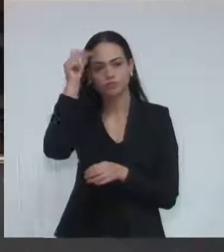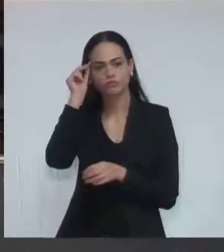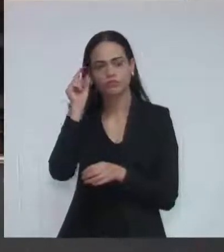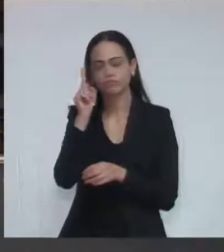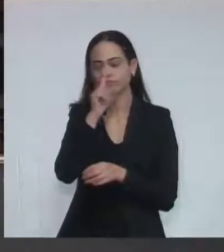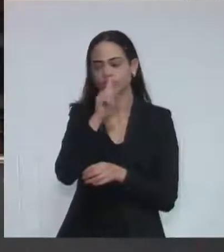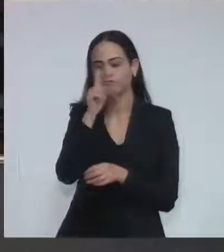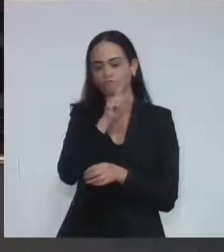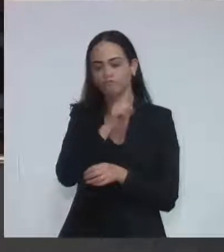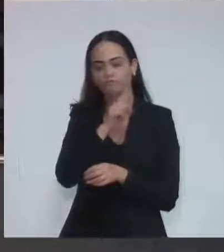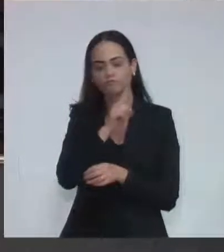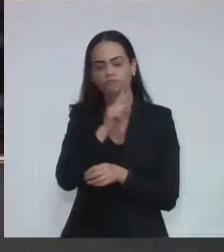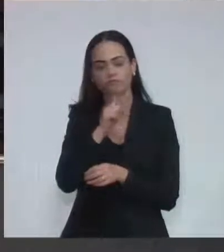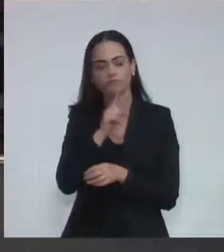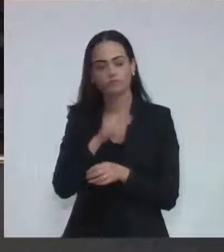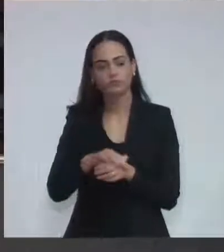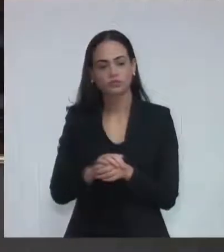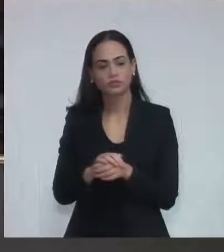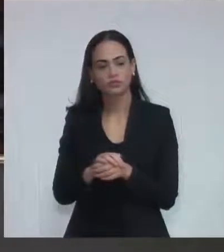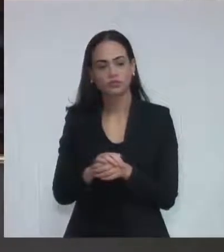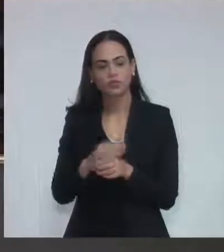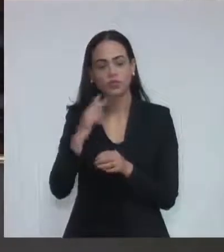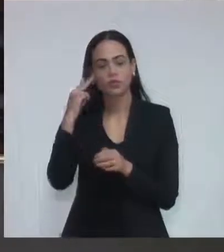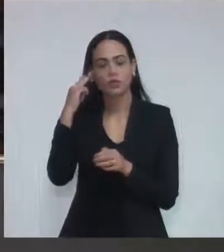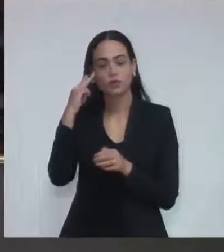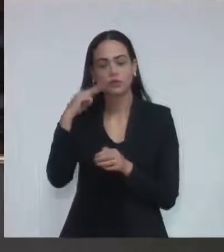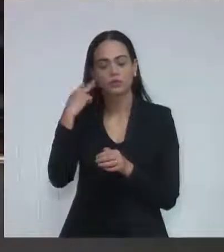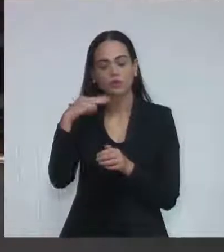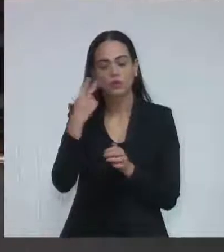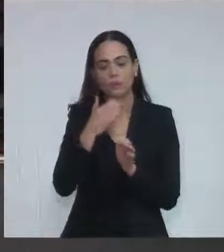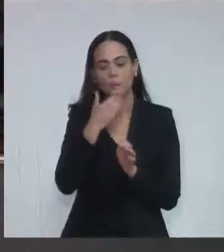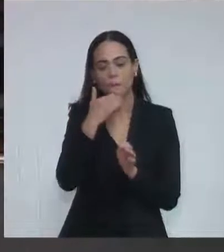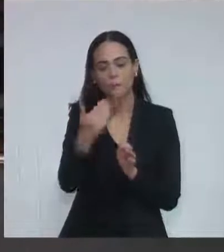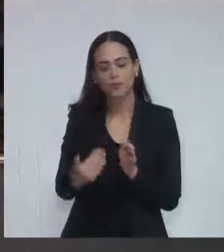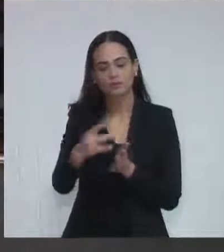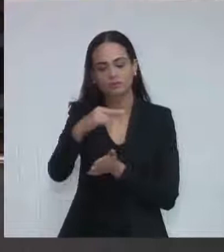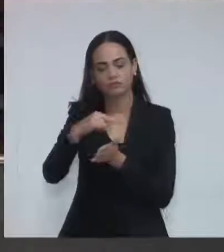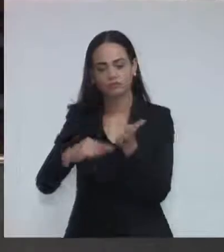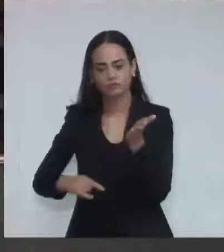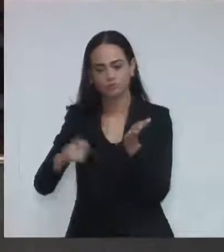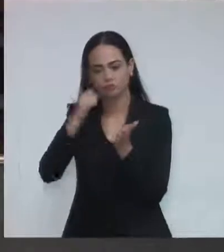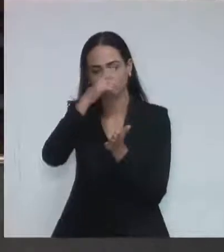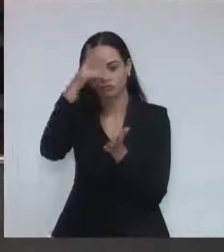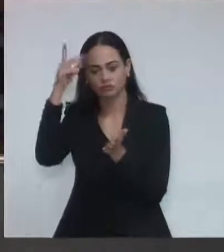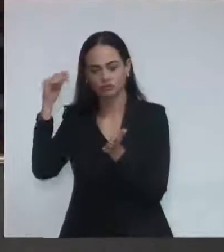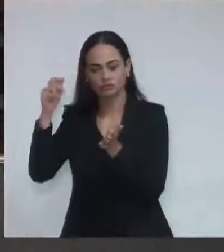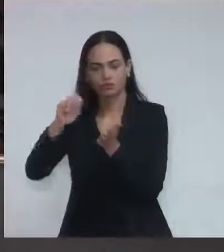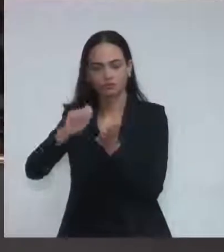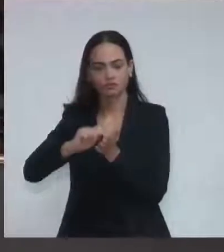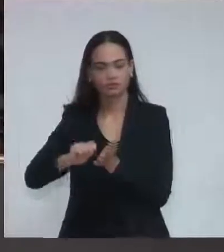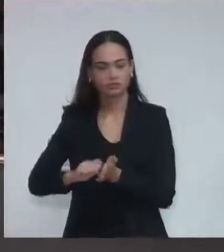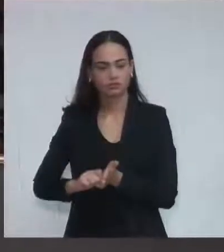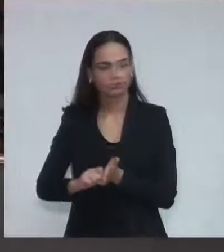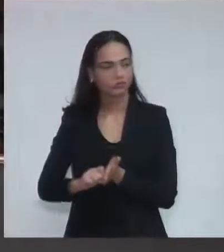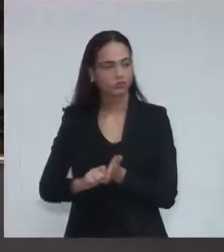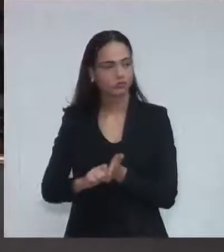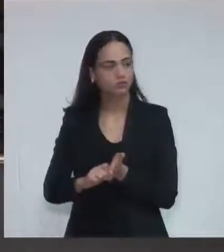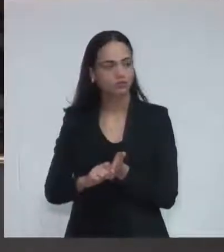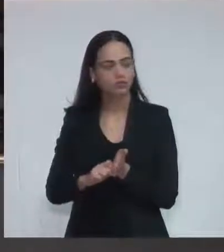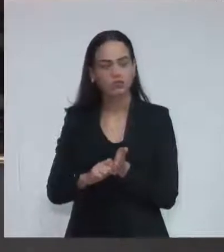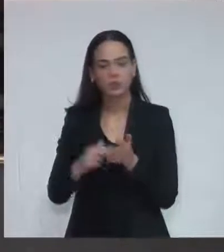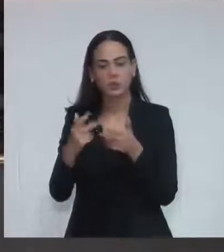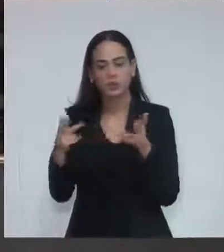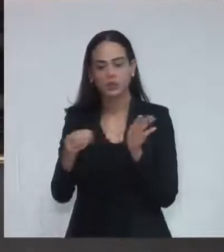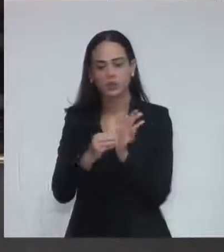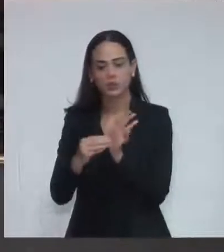de responder a requerimentos de vereadores ou o fazendo de forma lacunosa ou incompleta, atingindo inclusive